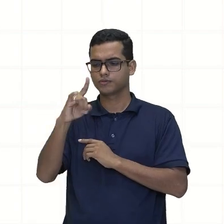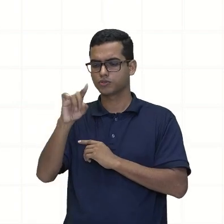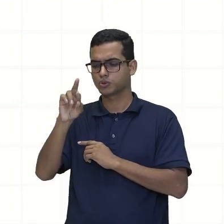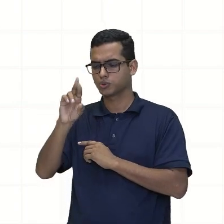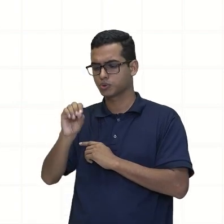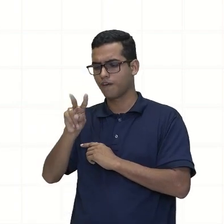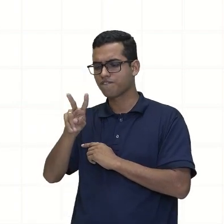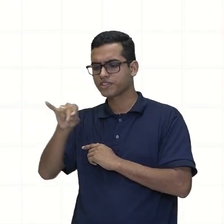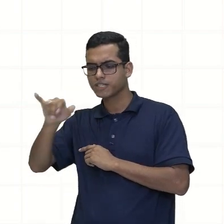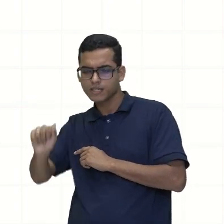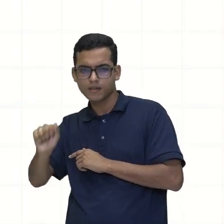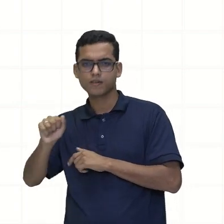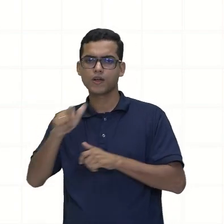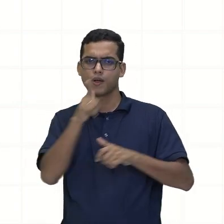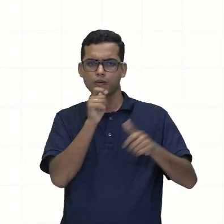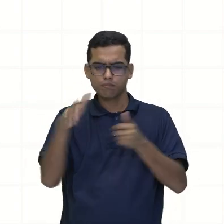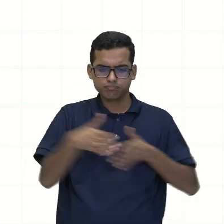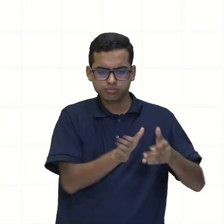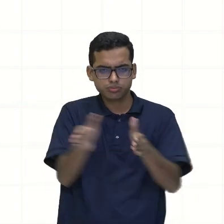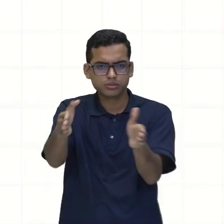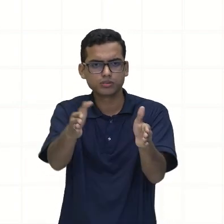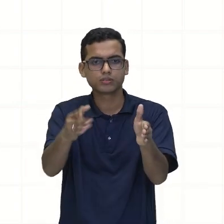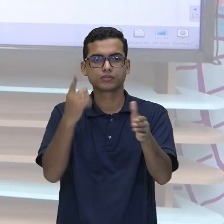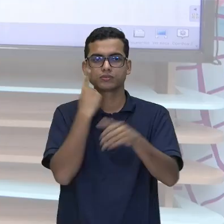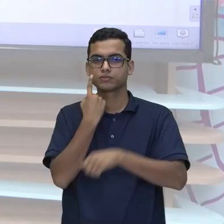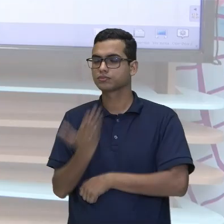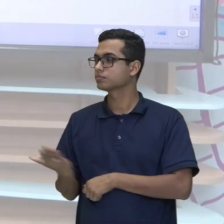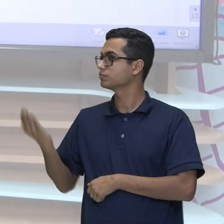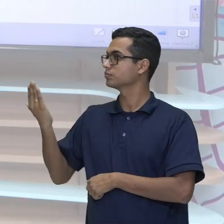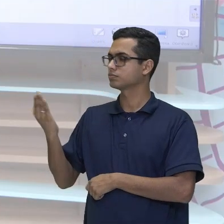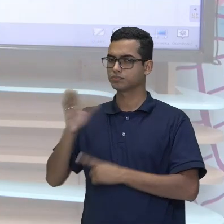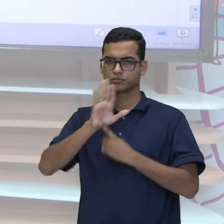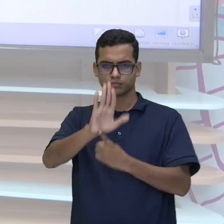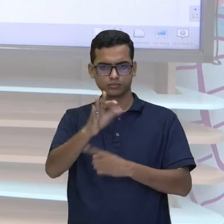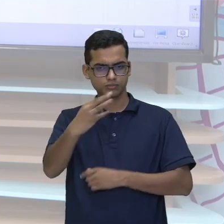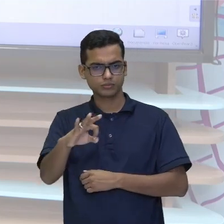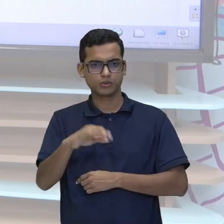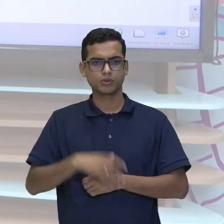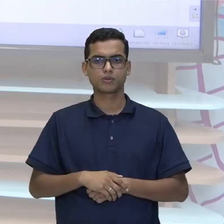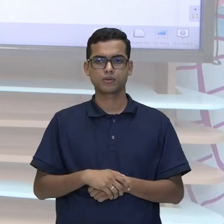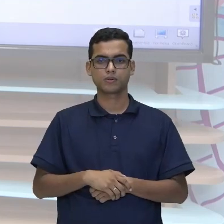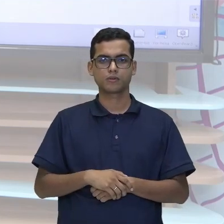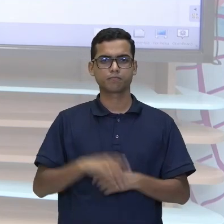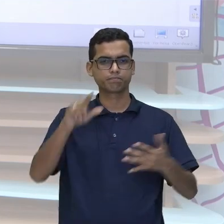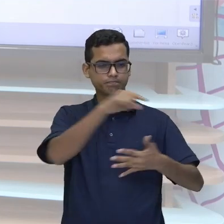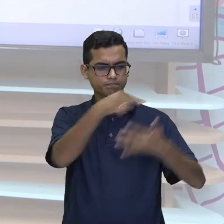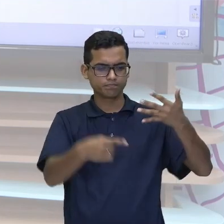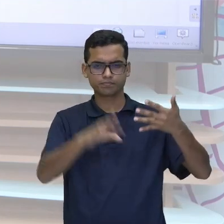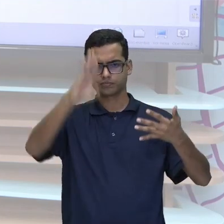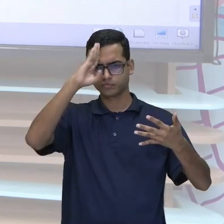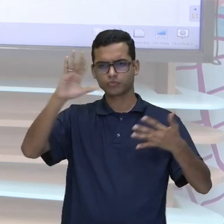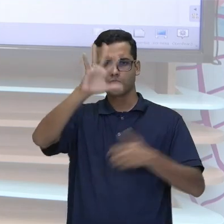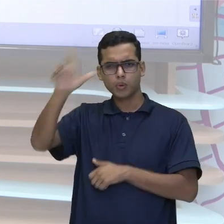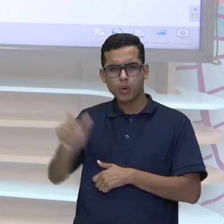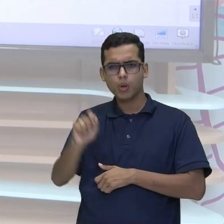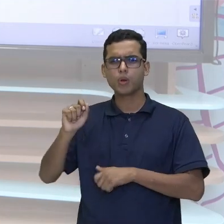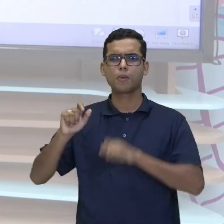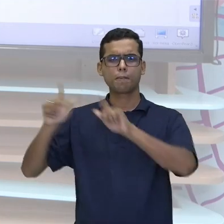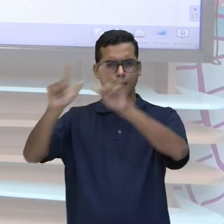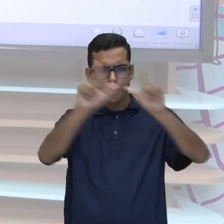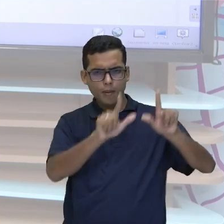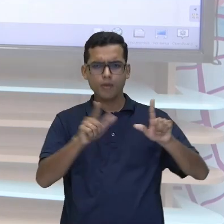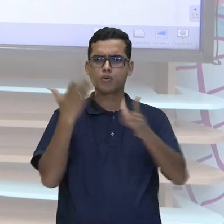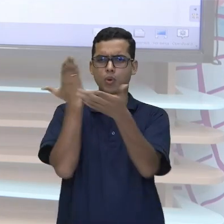no mapa por duas linhas paralelas. Então, esses foram os principais mapas relacionados,